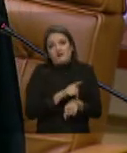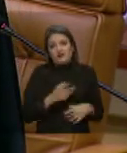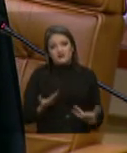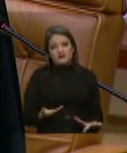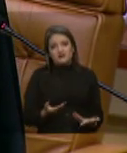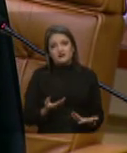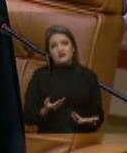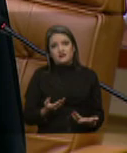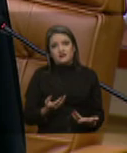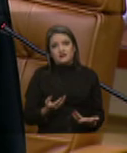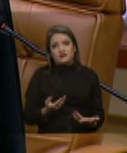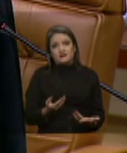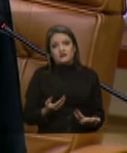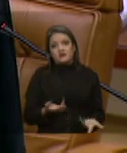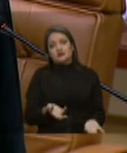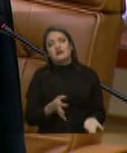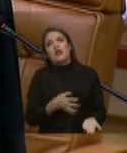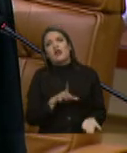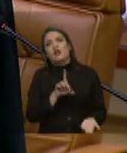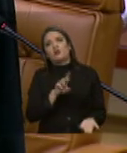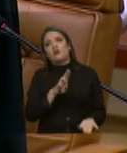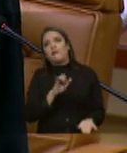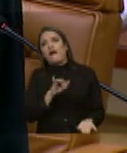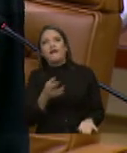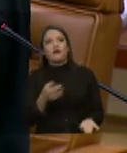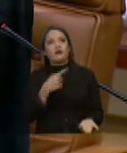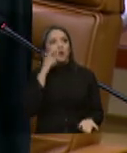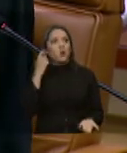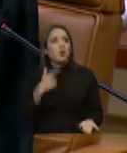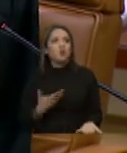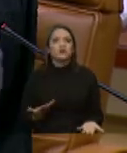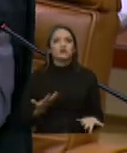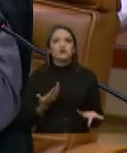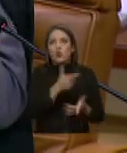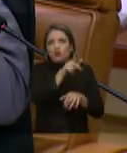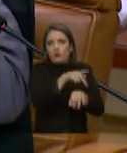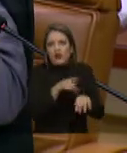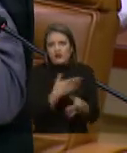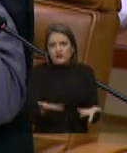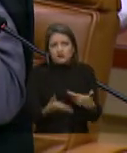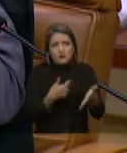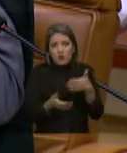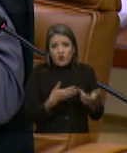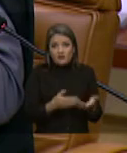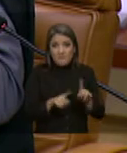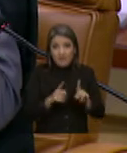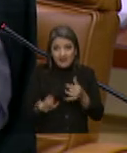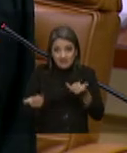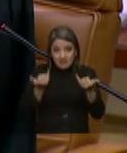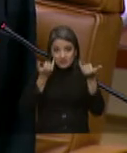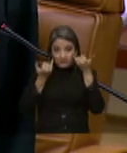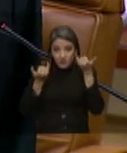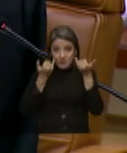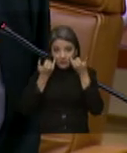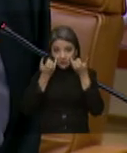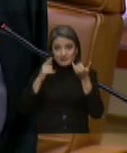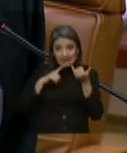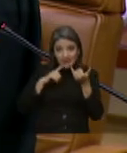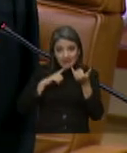na Rússia se é em Singapura se essas informações estão disponíveis e